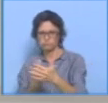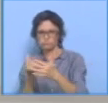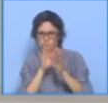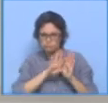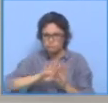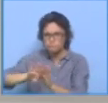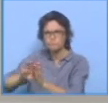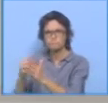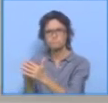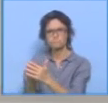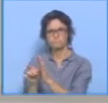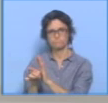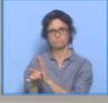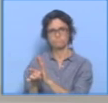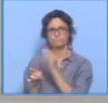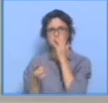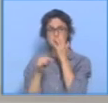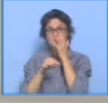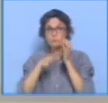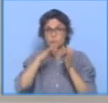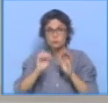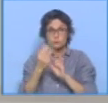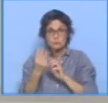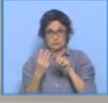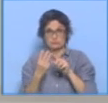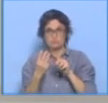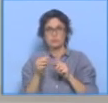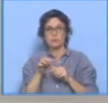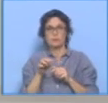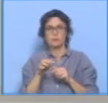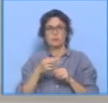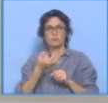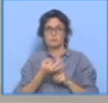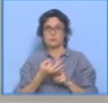nesses 3 grandes discursos, este é o terceiro. E aí,